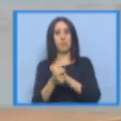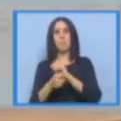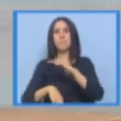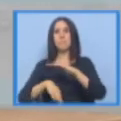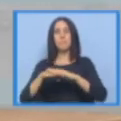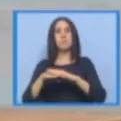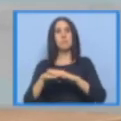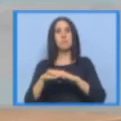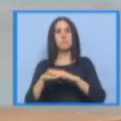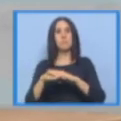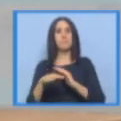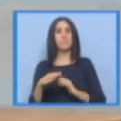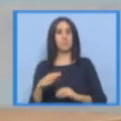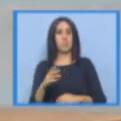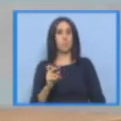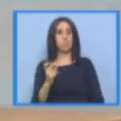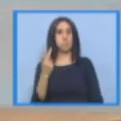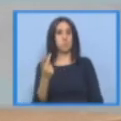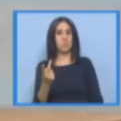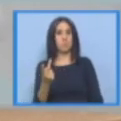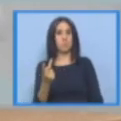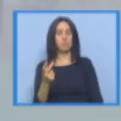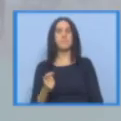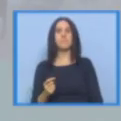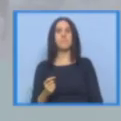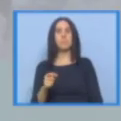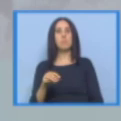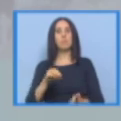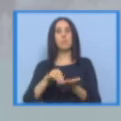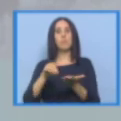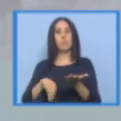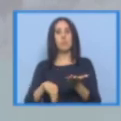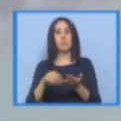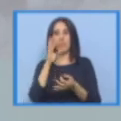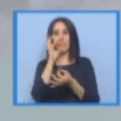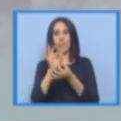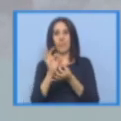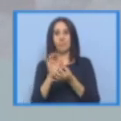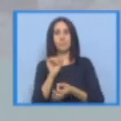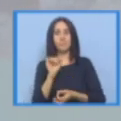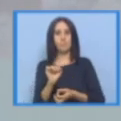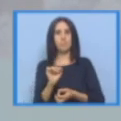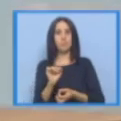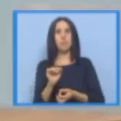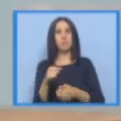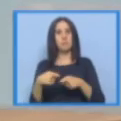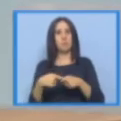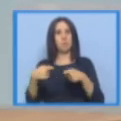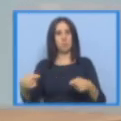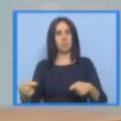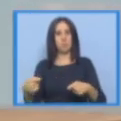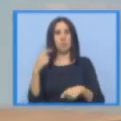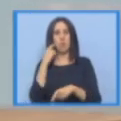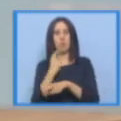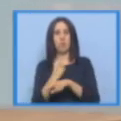máximo de 2 anos. Os contratos de curta duração são alargados,